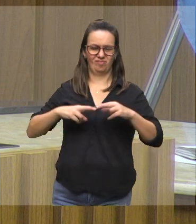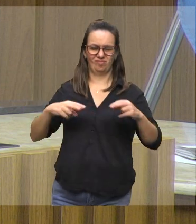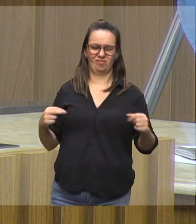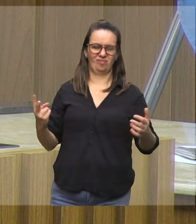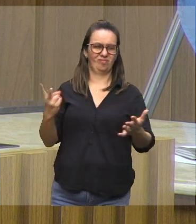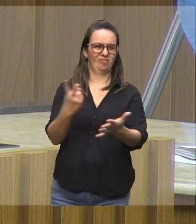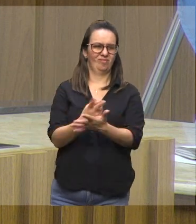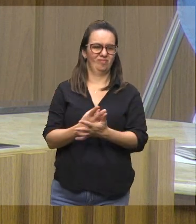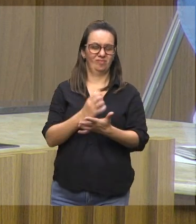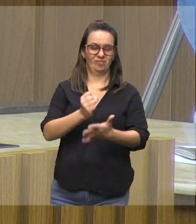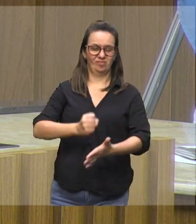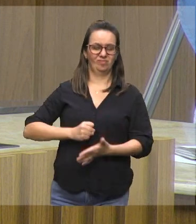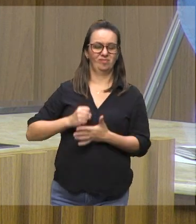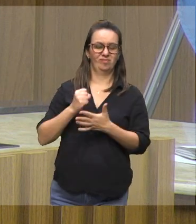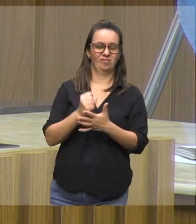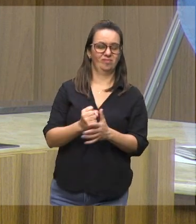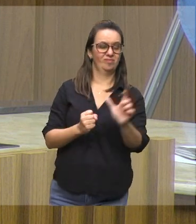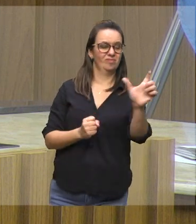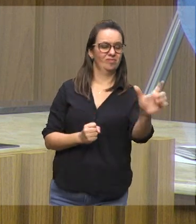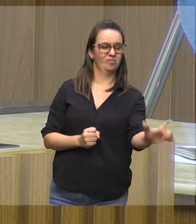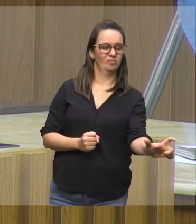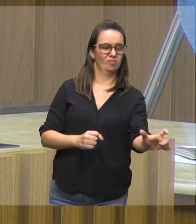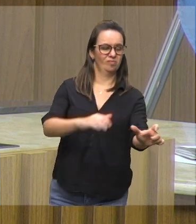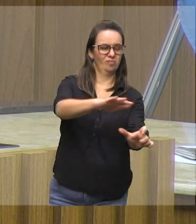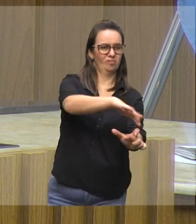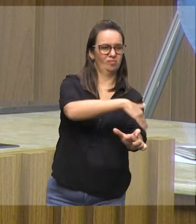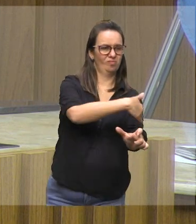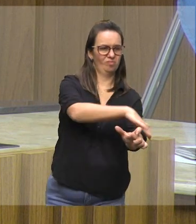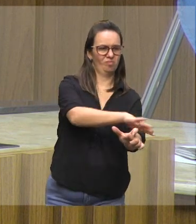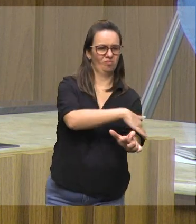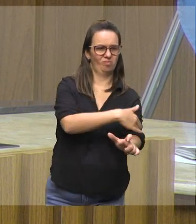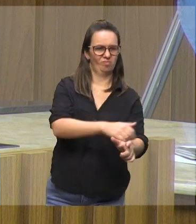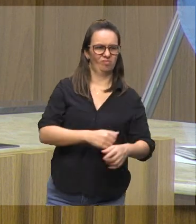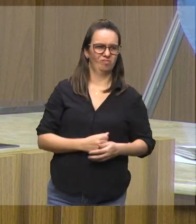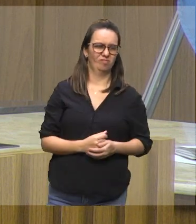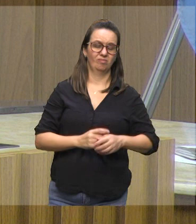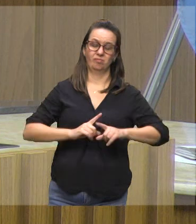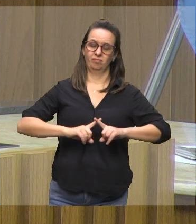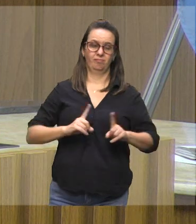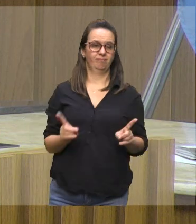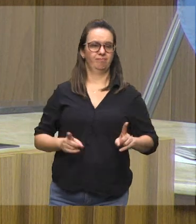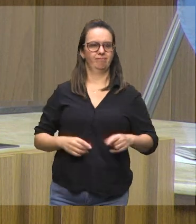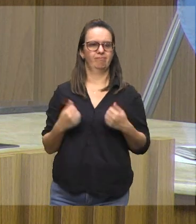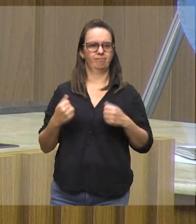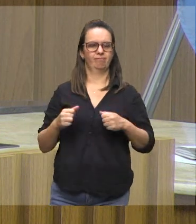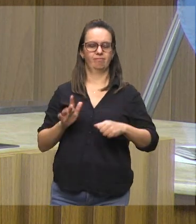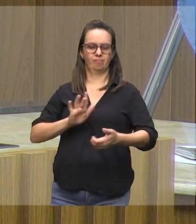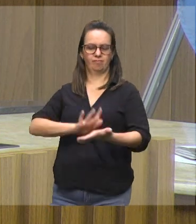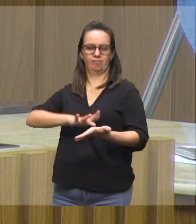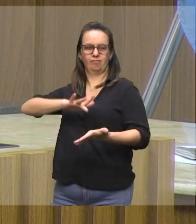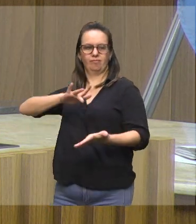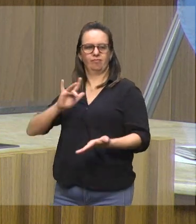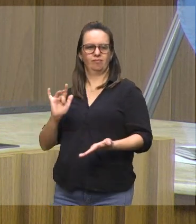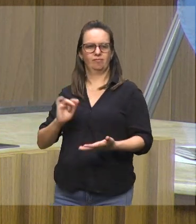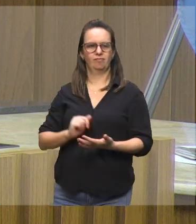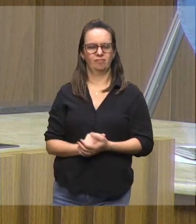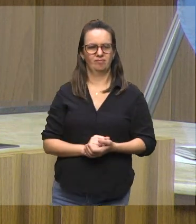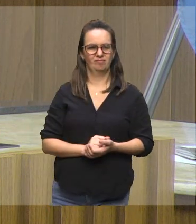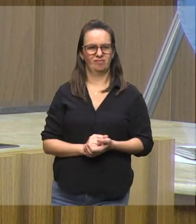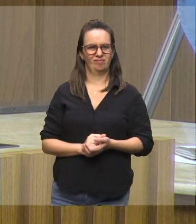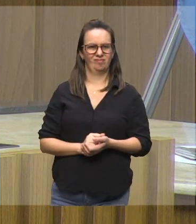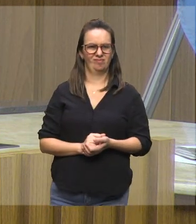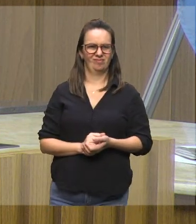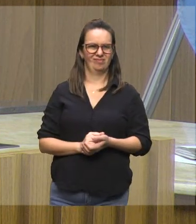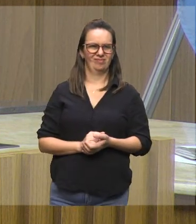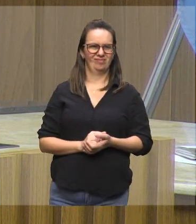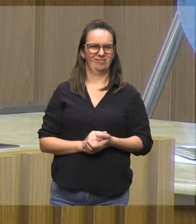ruas, né, e às vezes não tocamos na ferida, né, como já foi dito aqui, né, essa palavra é